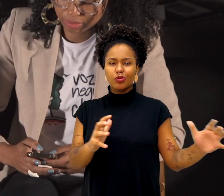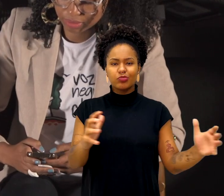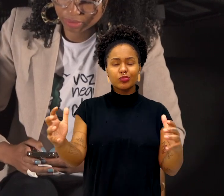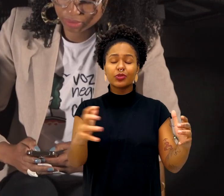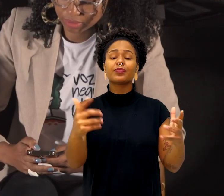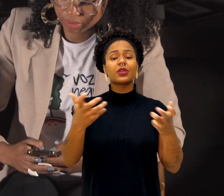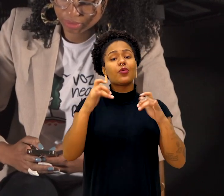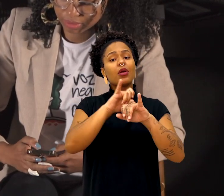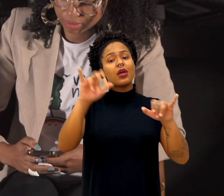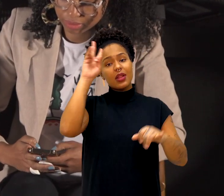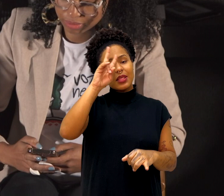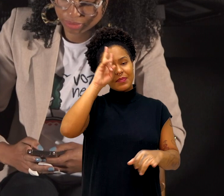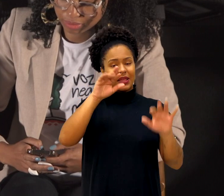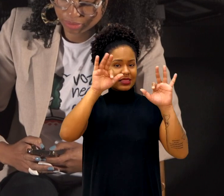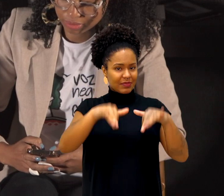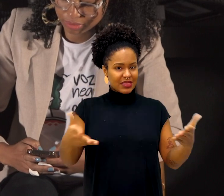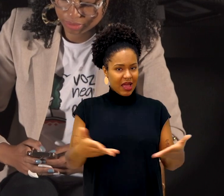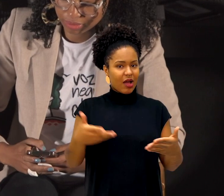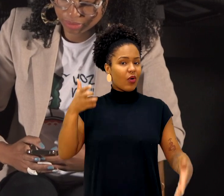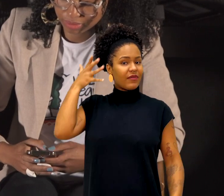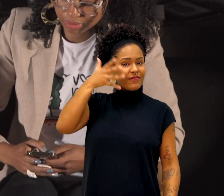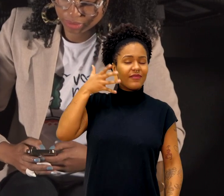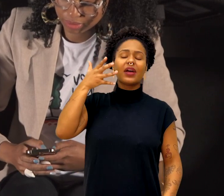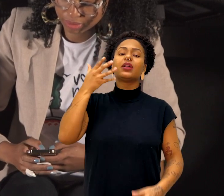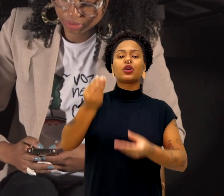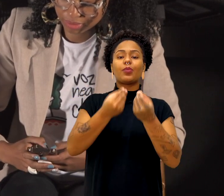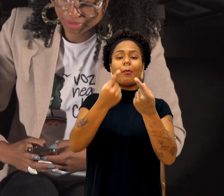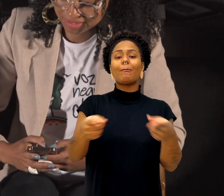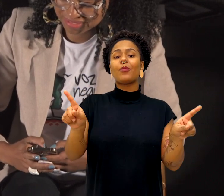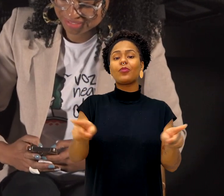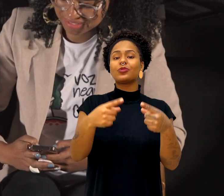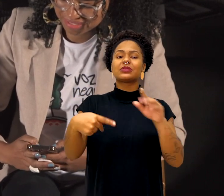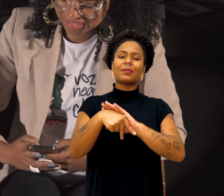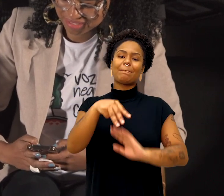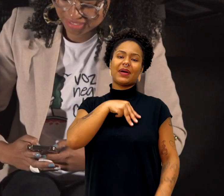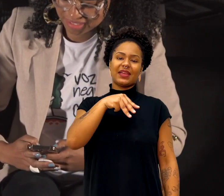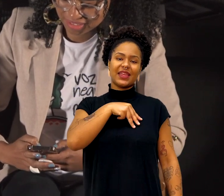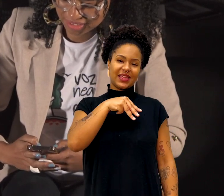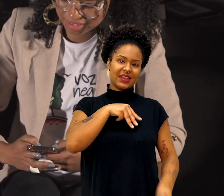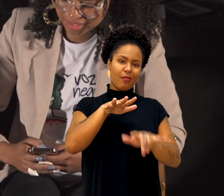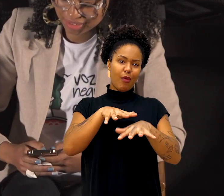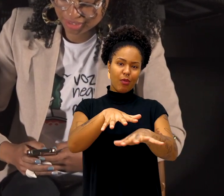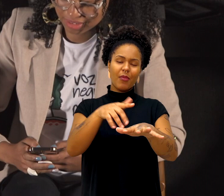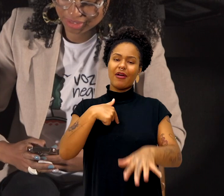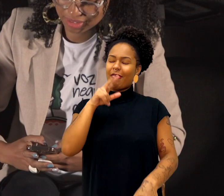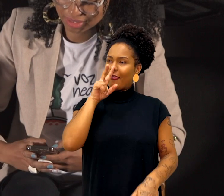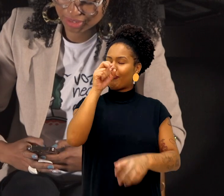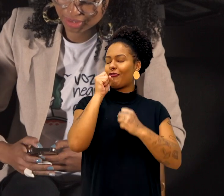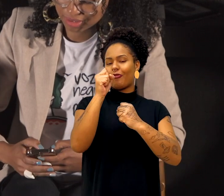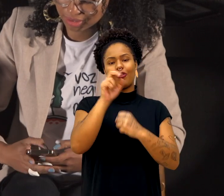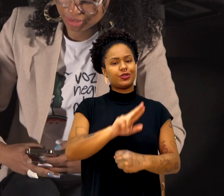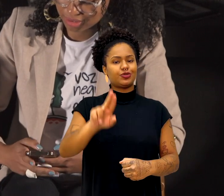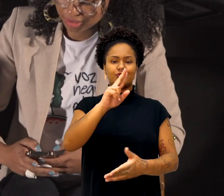queria terminar a minha fala com uma música da Mangueira, que, para mim, é muito forte, eu